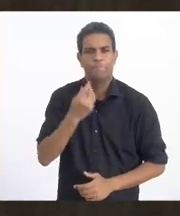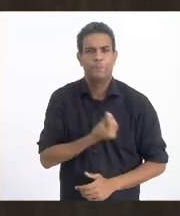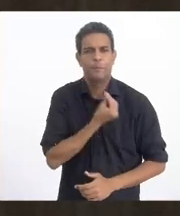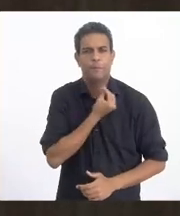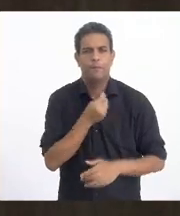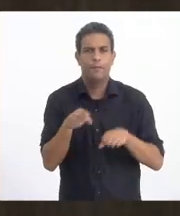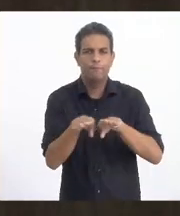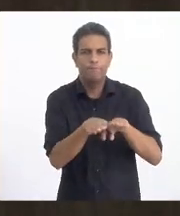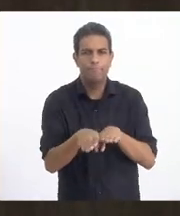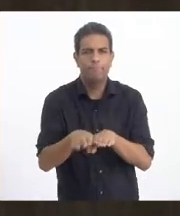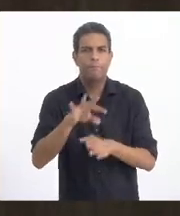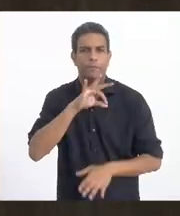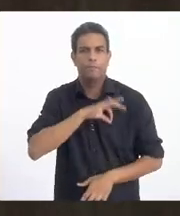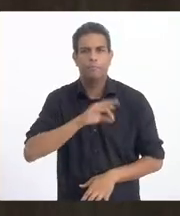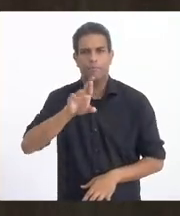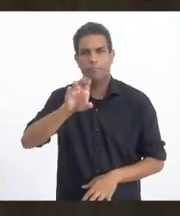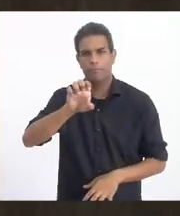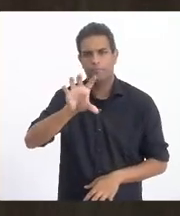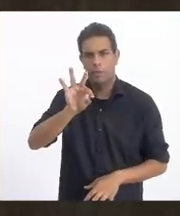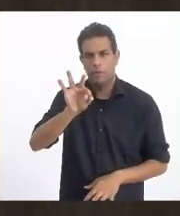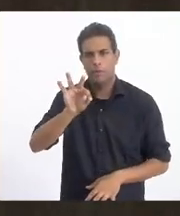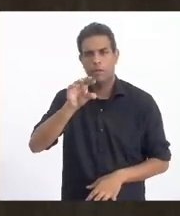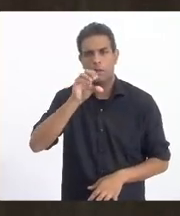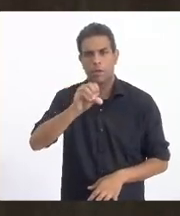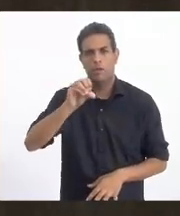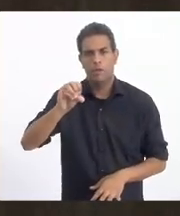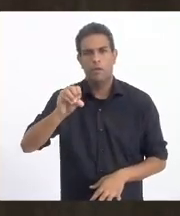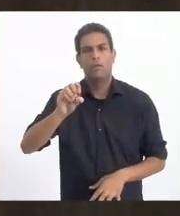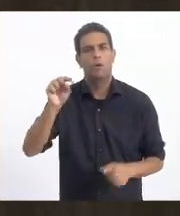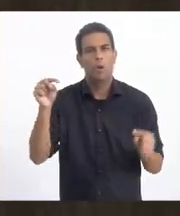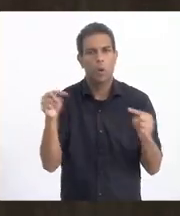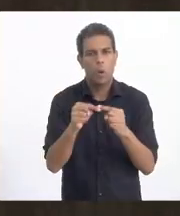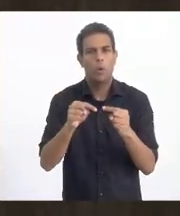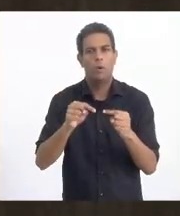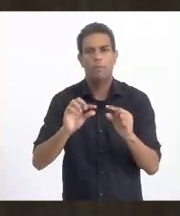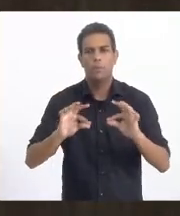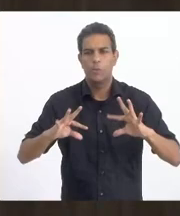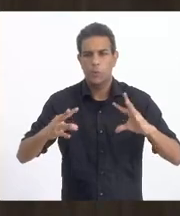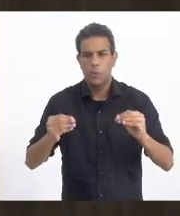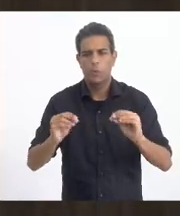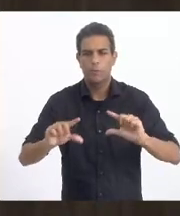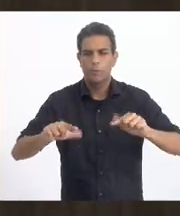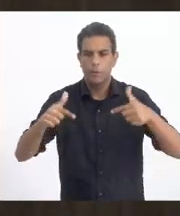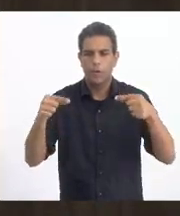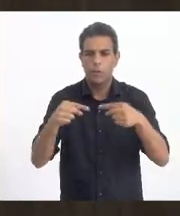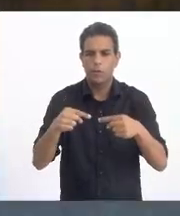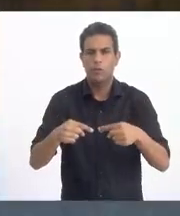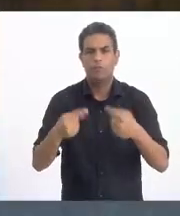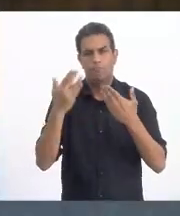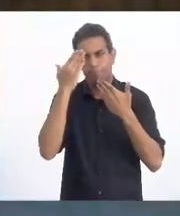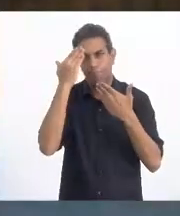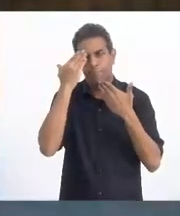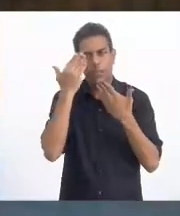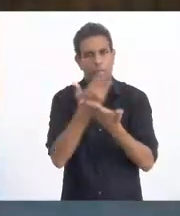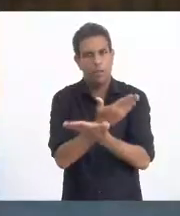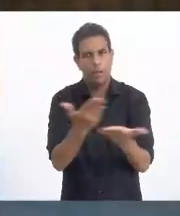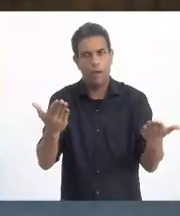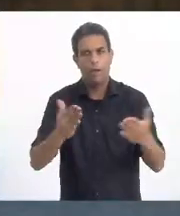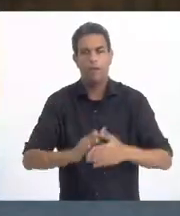todos nós e a RET PN-192 para todos, praças, ativos e inativos. Então, obrigado.